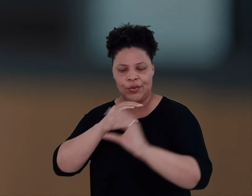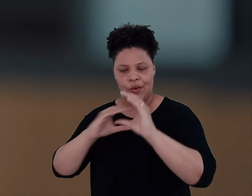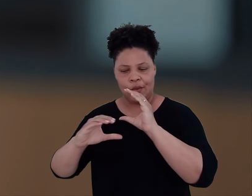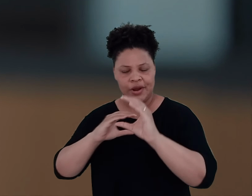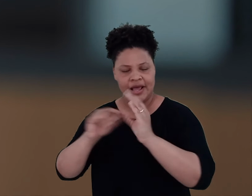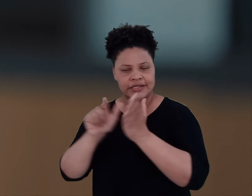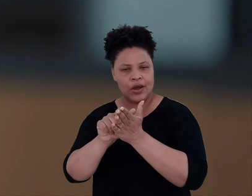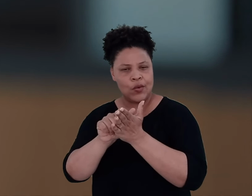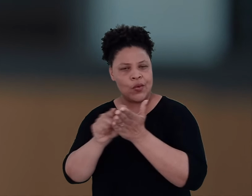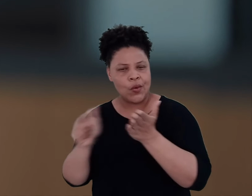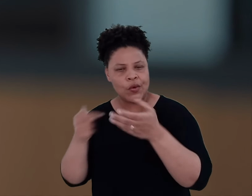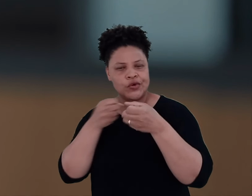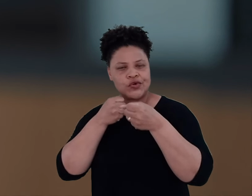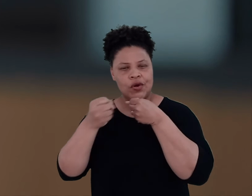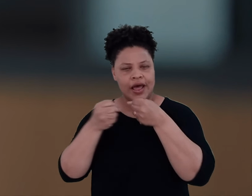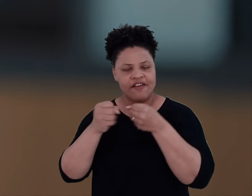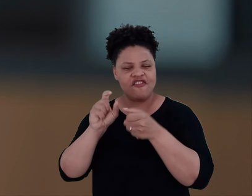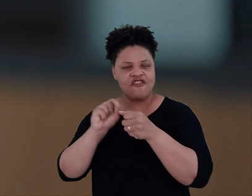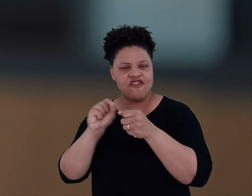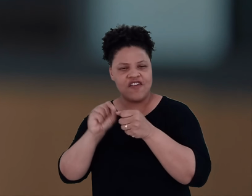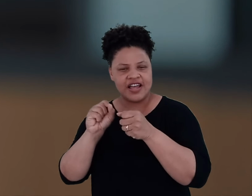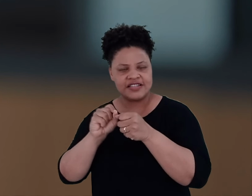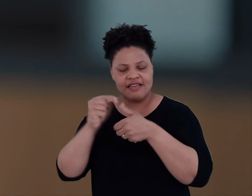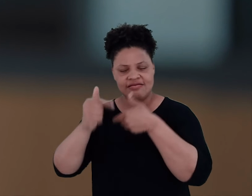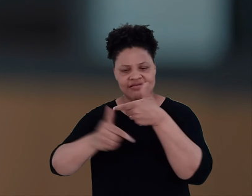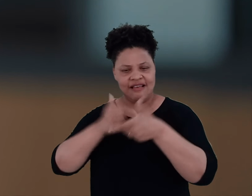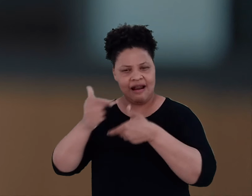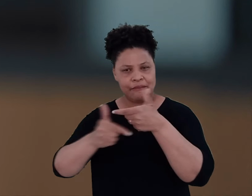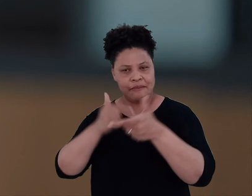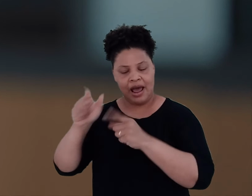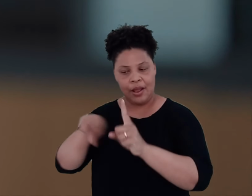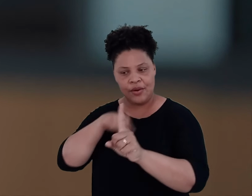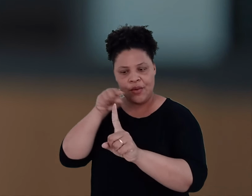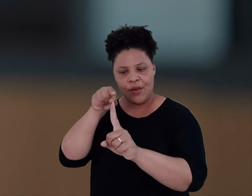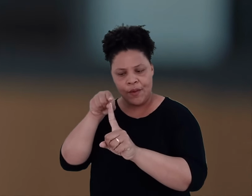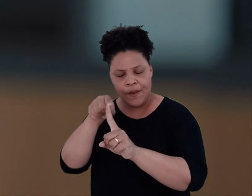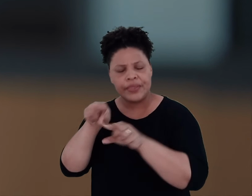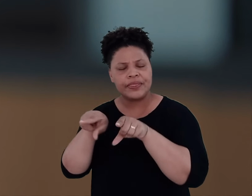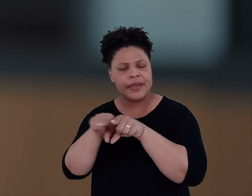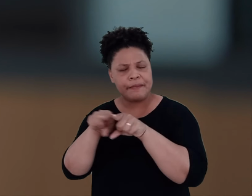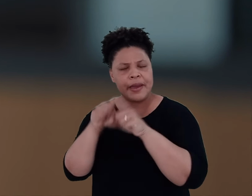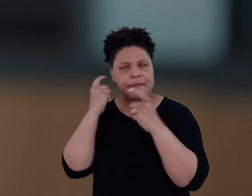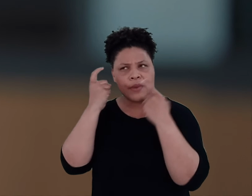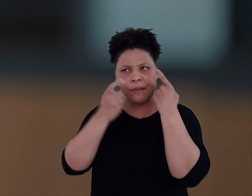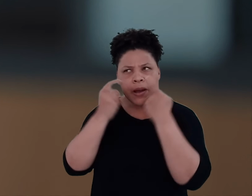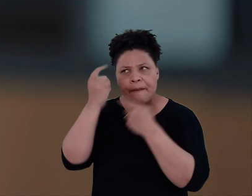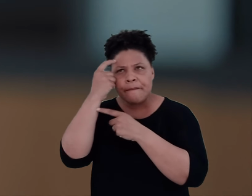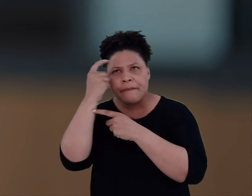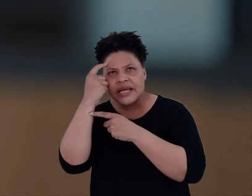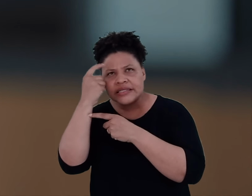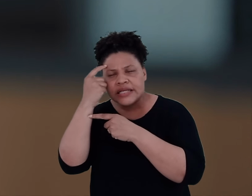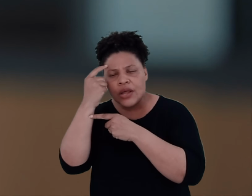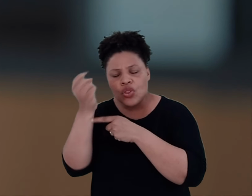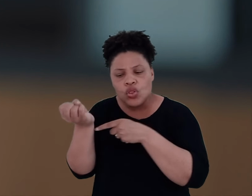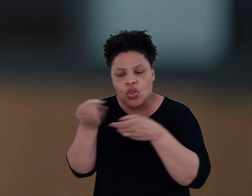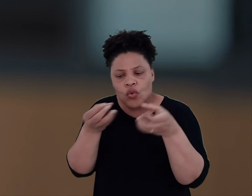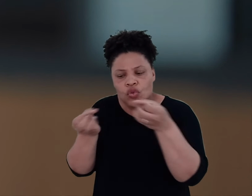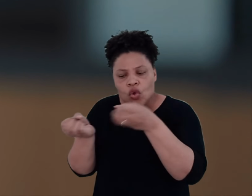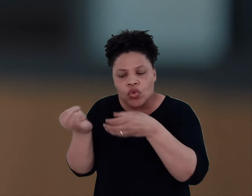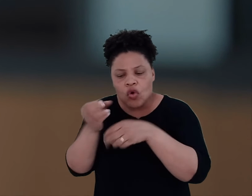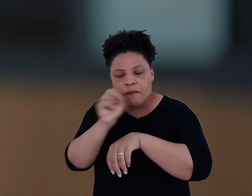publicitárias. Eles atuam em várias frentes de trabalho especializado, com a preocupação também de produzir ferramentas para novos profissionais